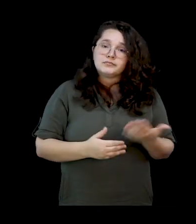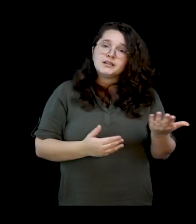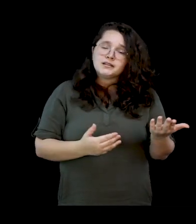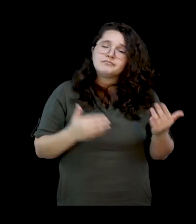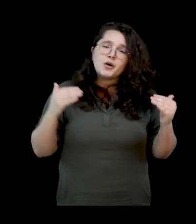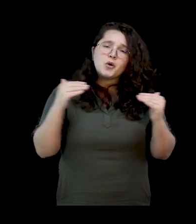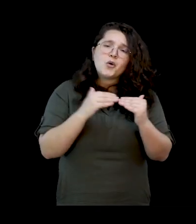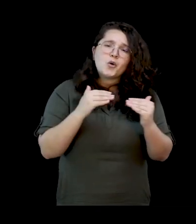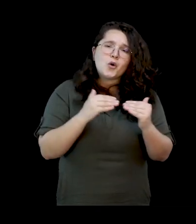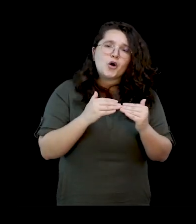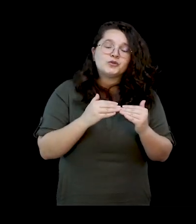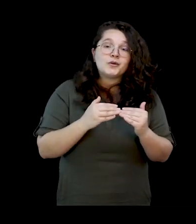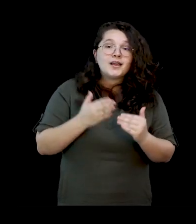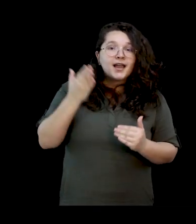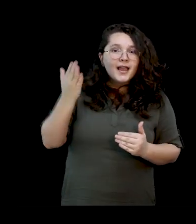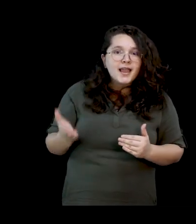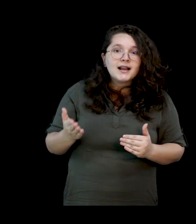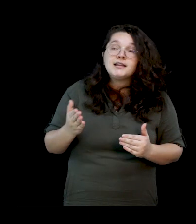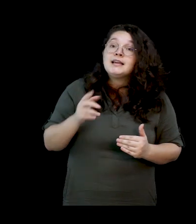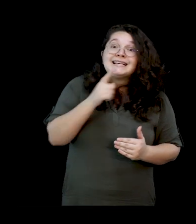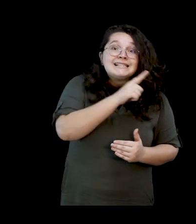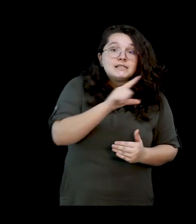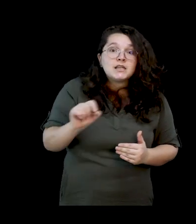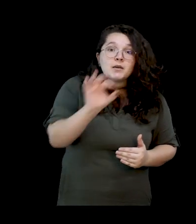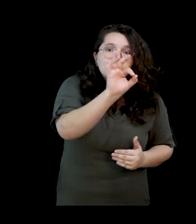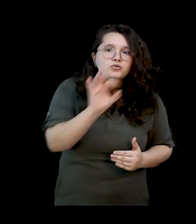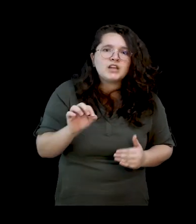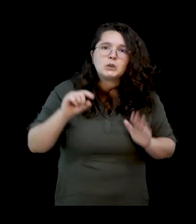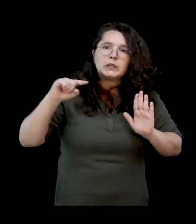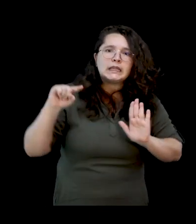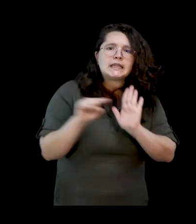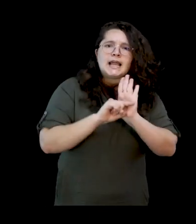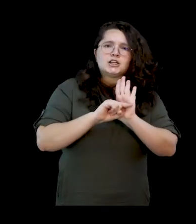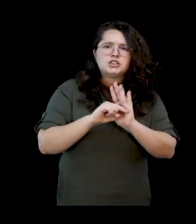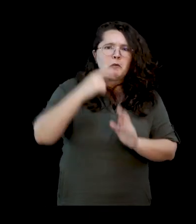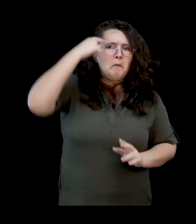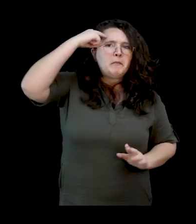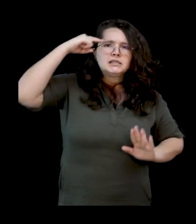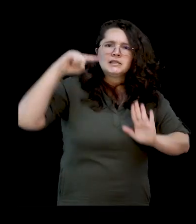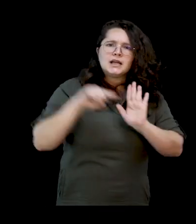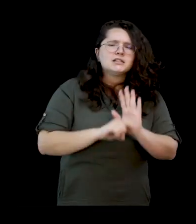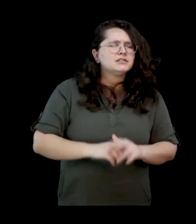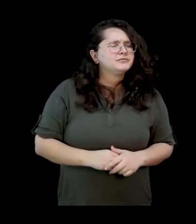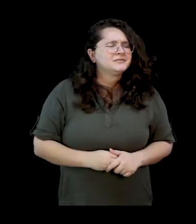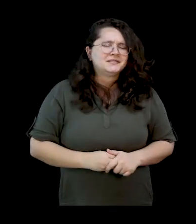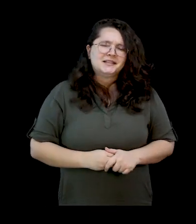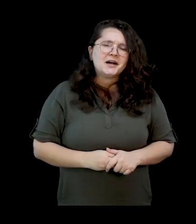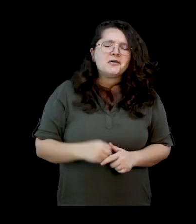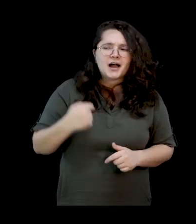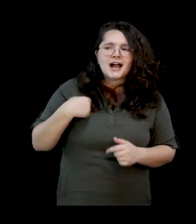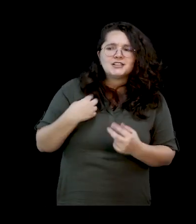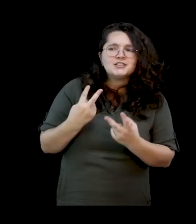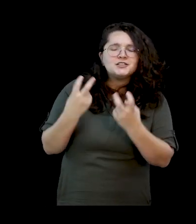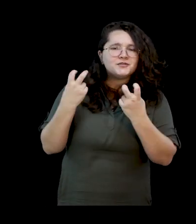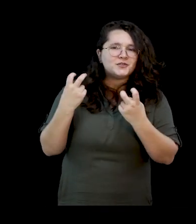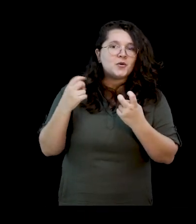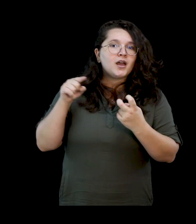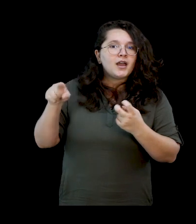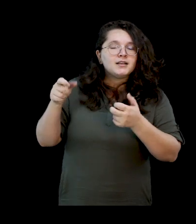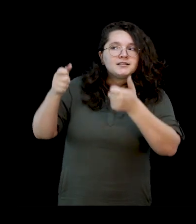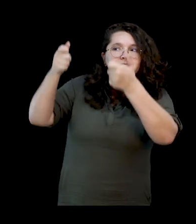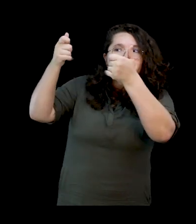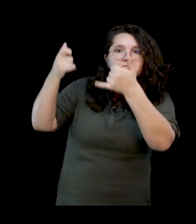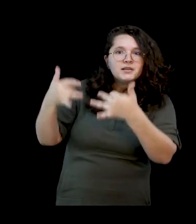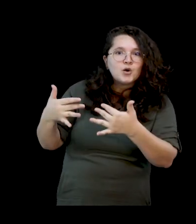apontando. E, de fato, você tem razão, ele nem é tão pessimista assim, porque ele talvez não tenha visto o que nós vimos, ou